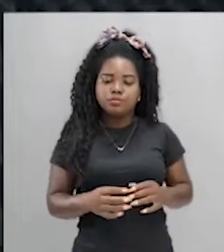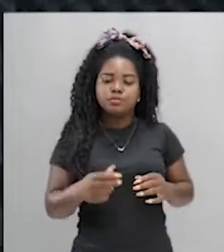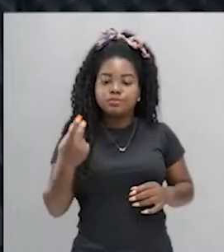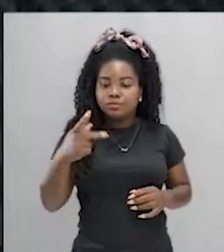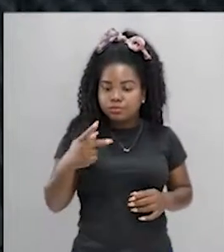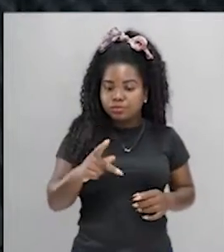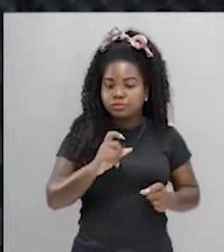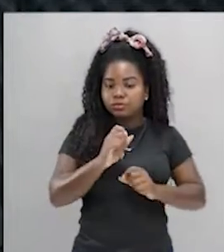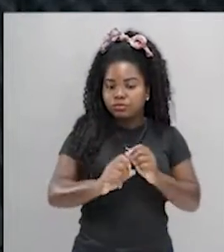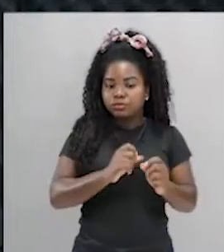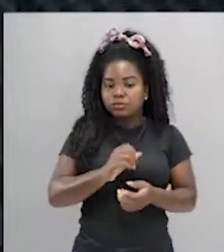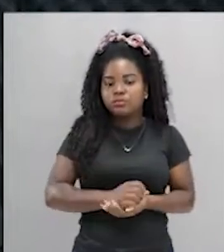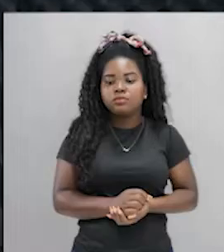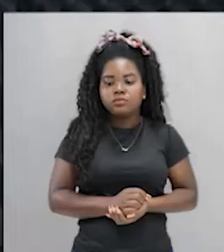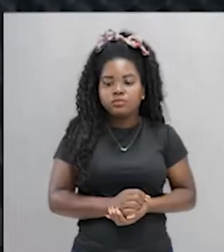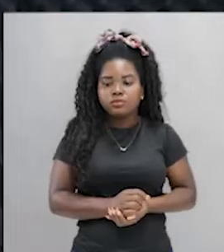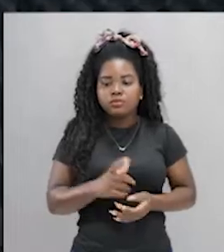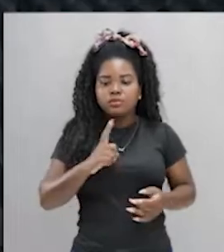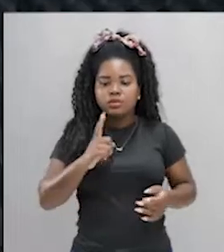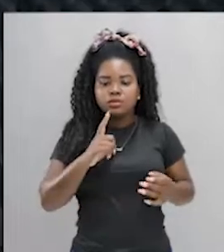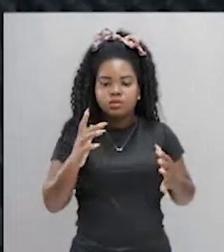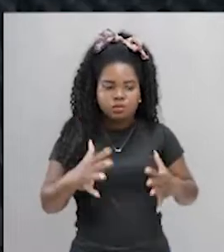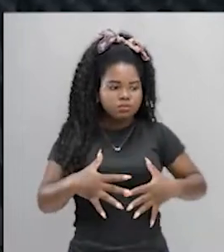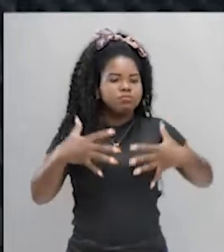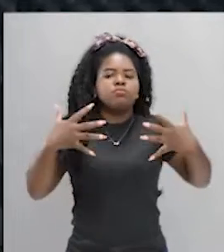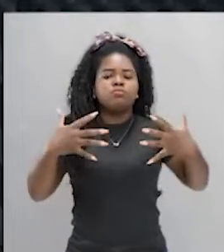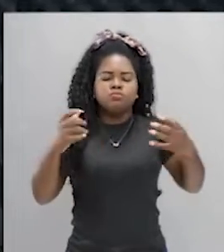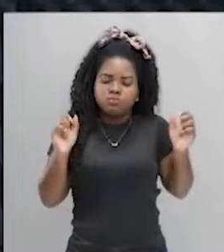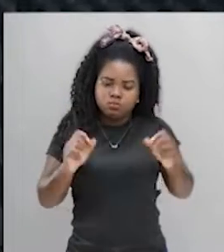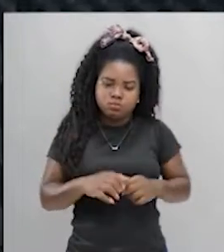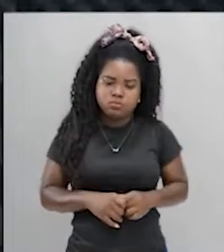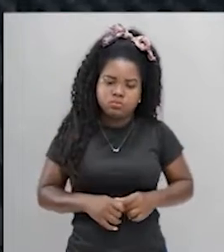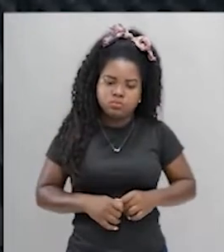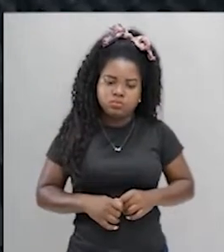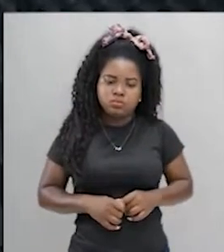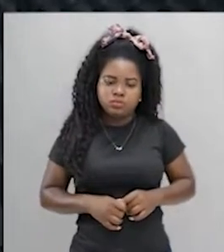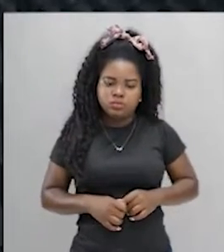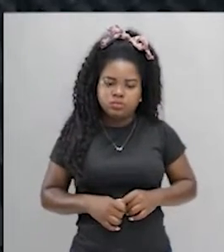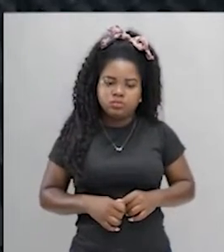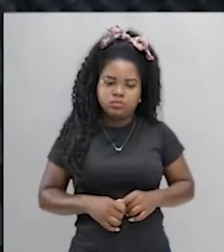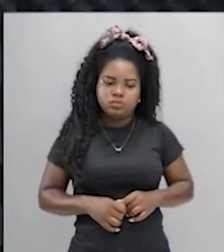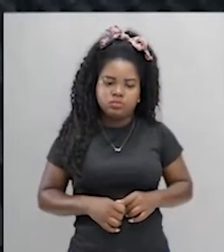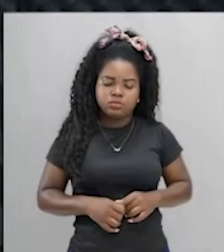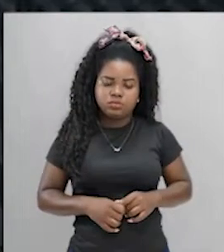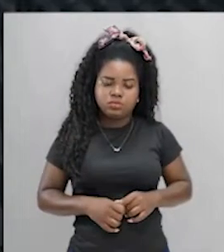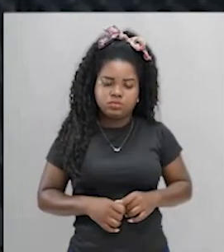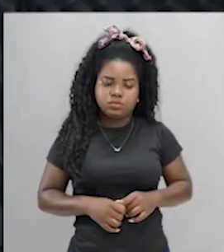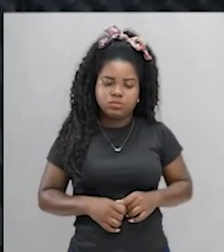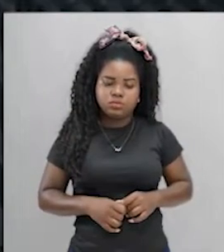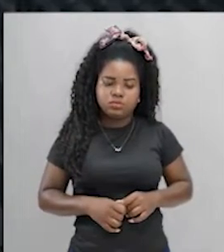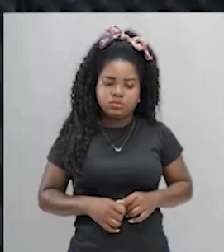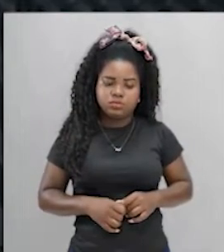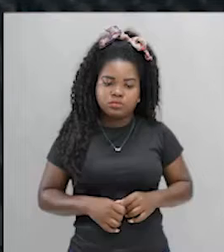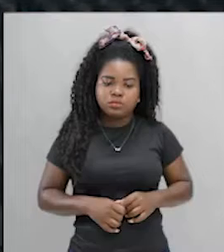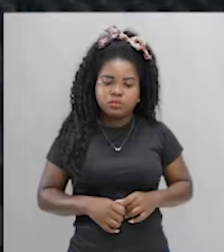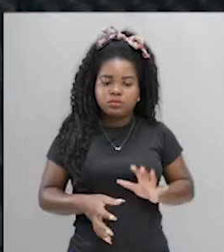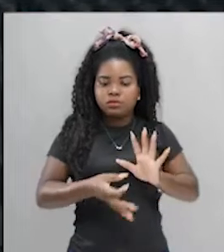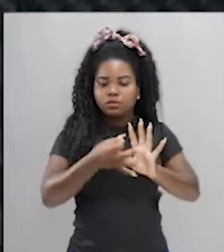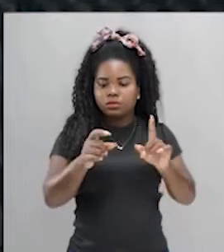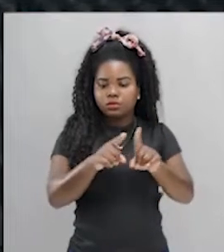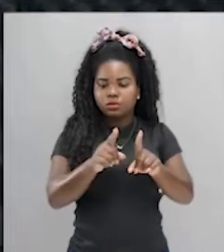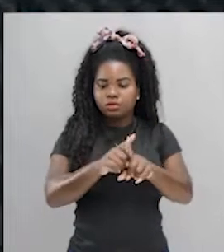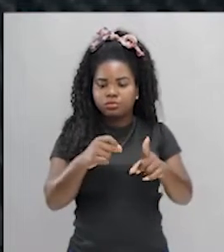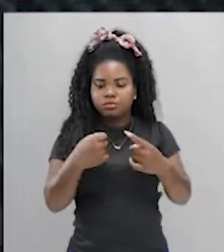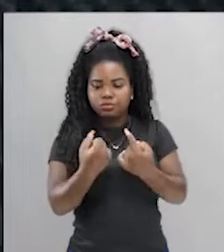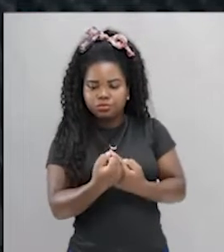saber exatamente inicialmente, ou talvez até não queira entender, mas o impacto você vai ter. Então, ele critica a racionalidade do